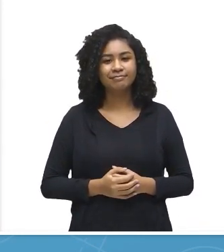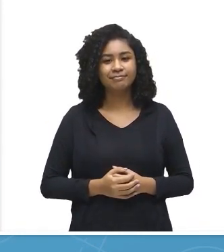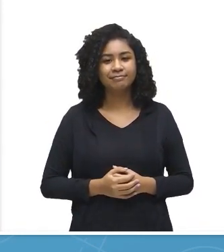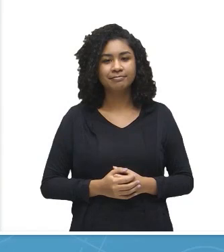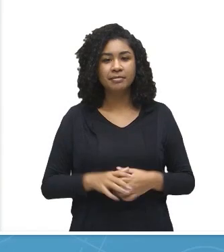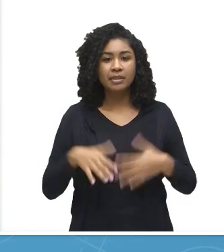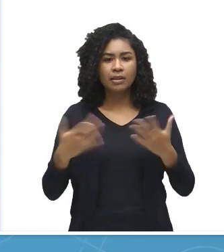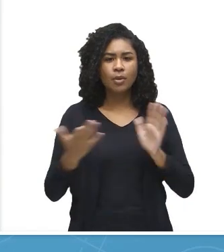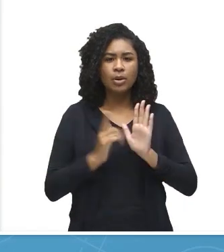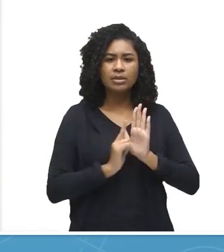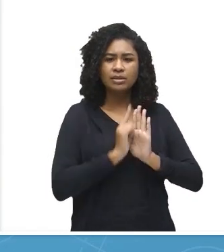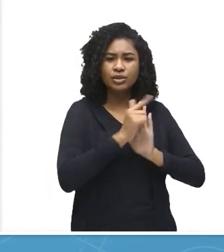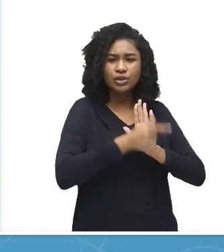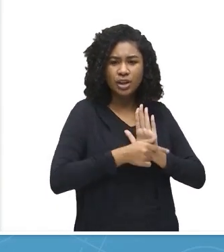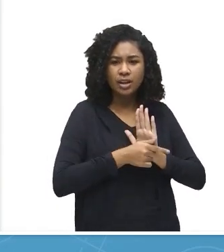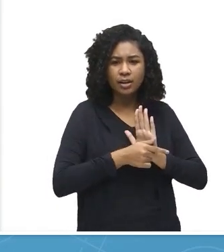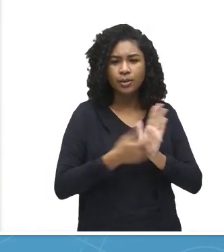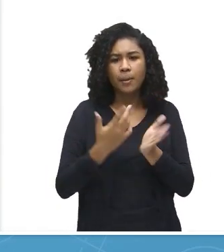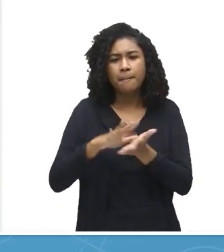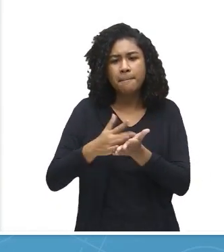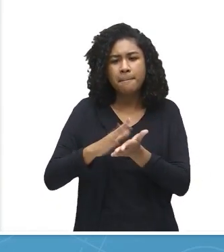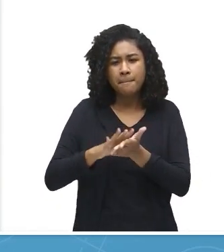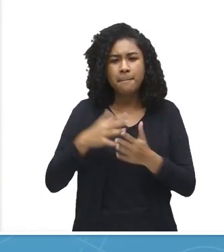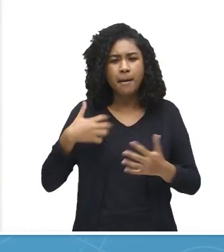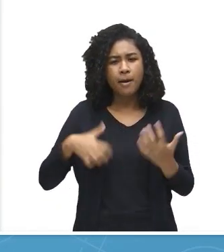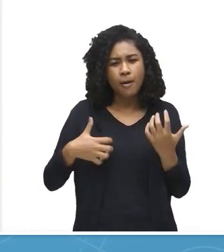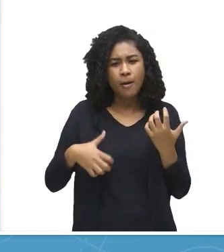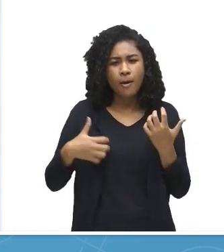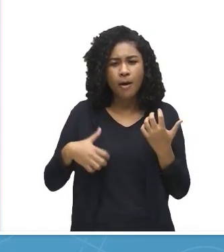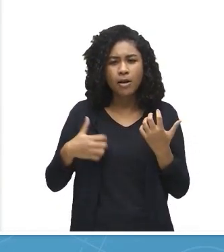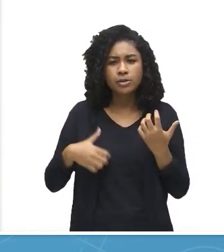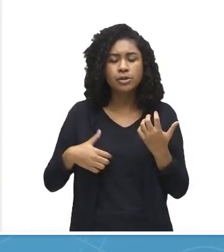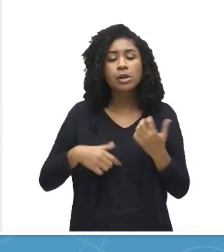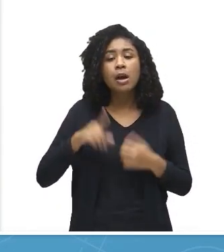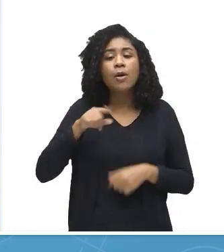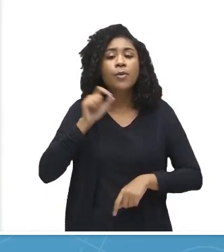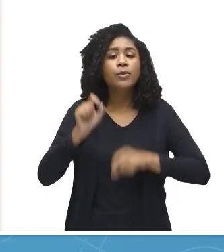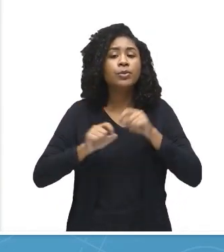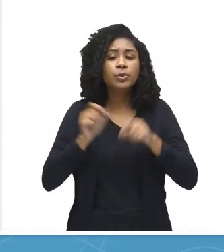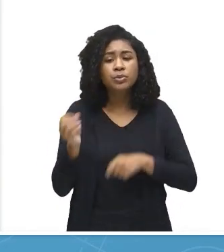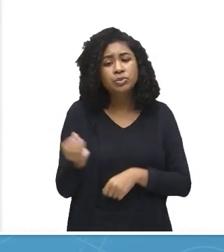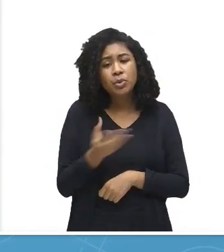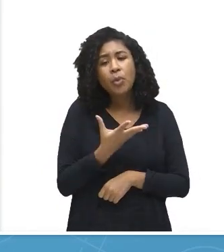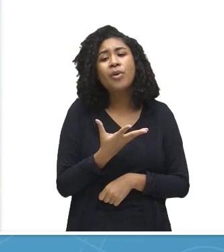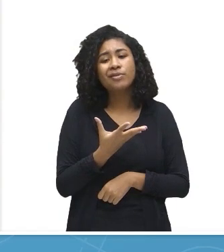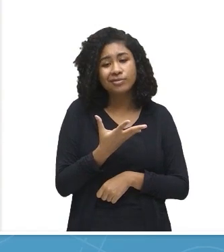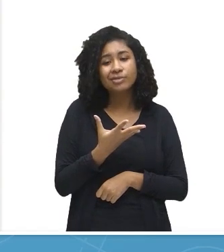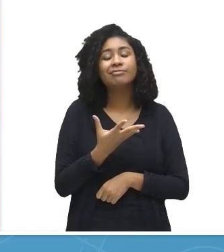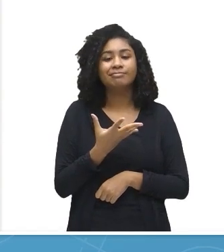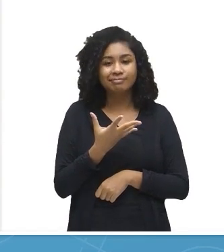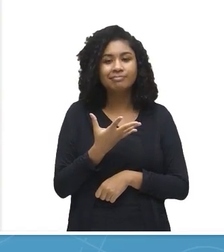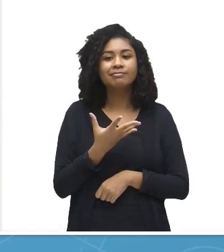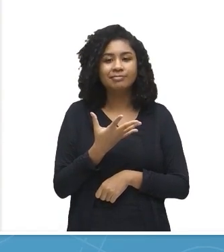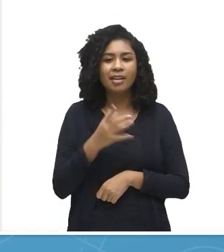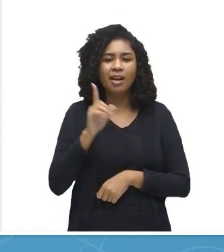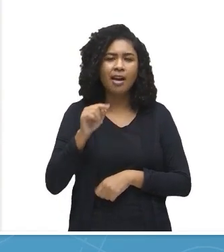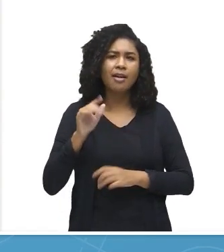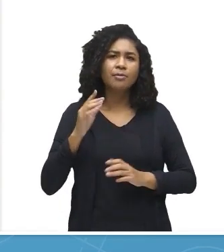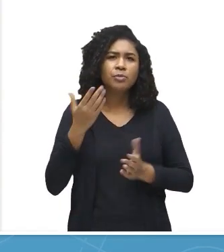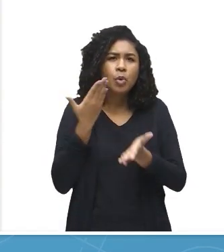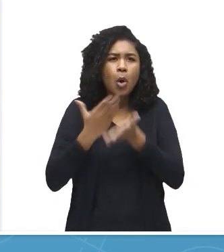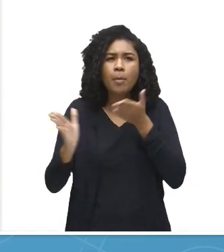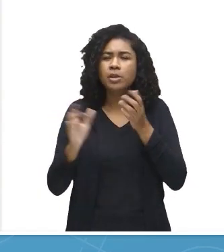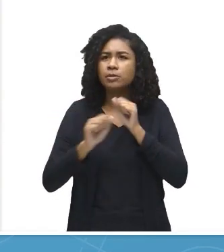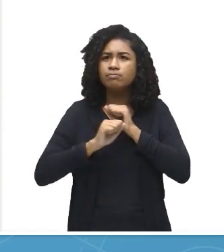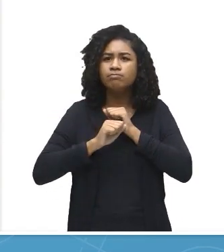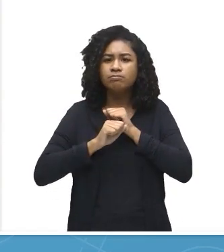O gênero do pagode, o tipo de samba do pagode, ele é relativamente novo. Ele começou a estourar, digamos